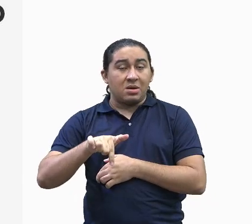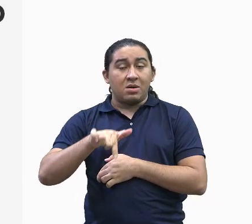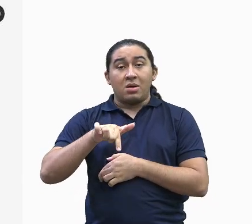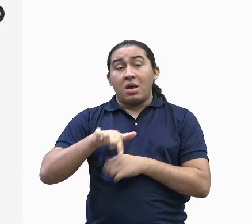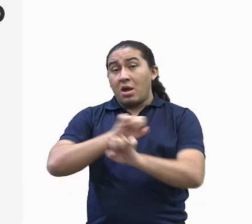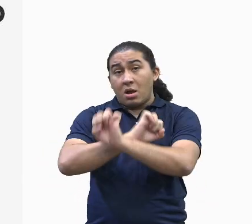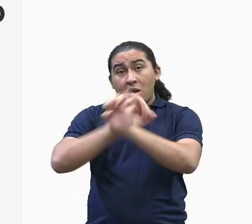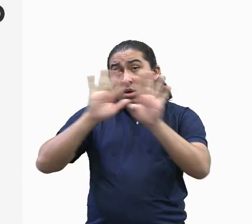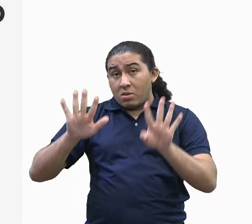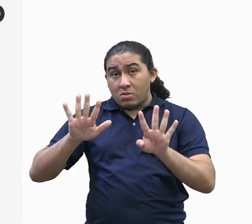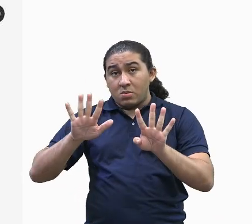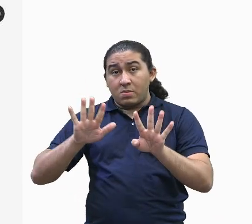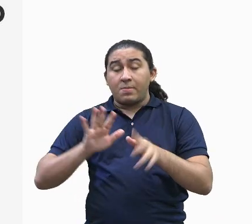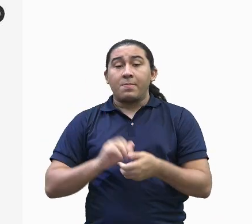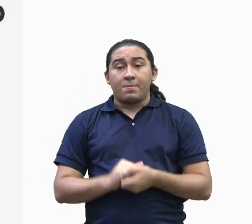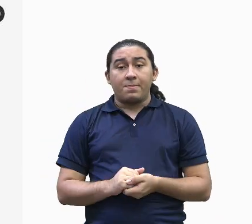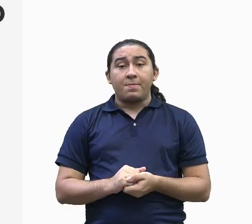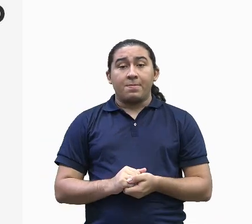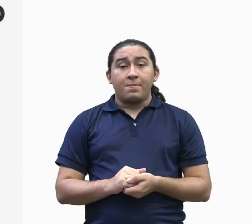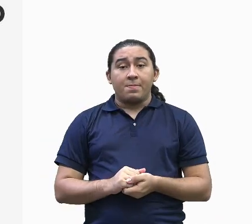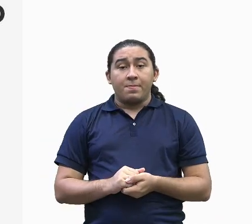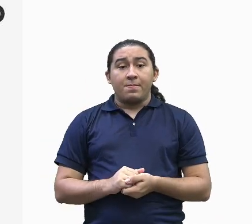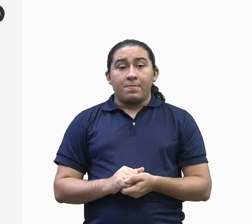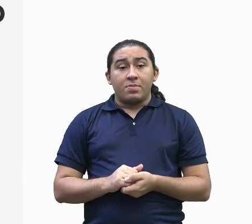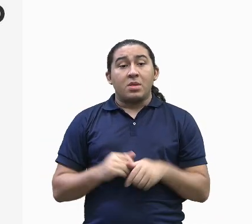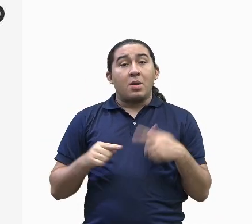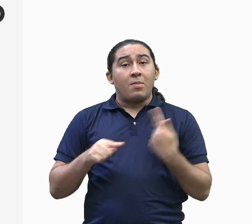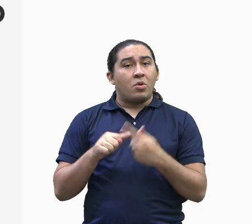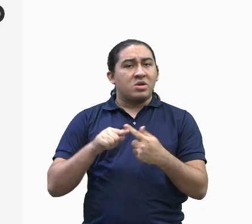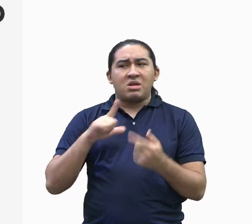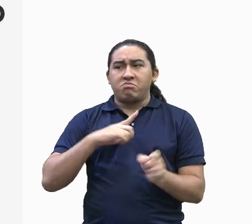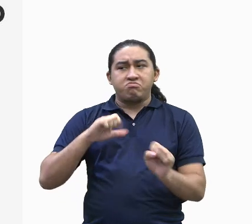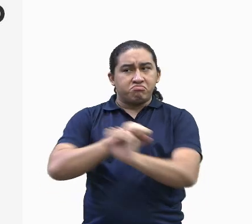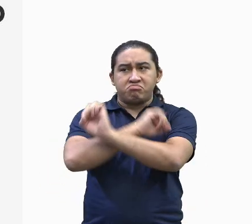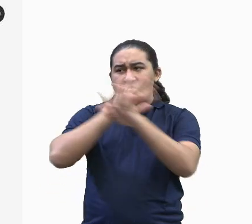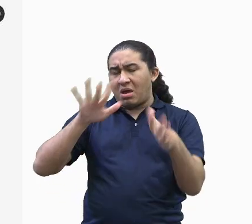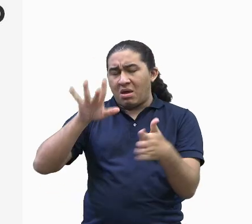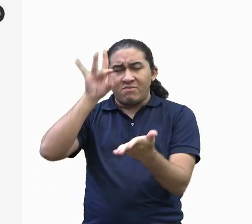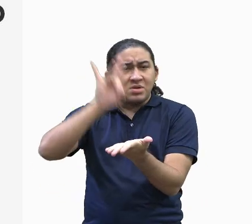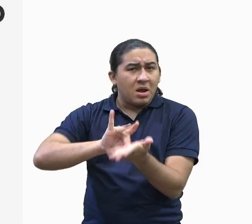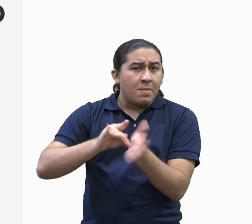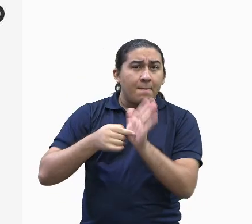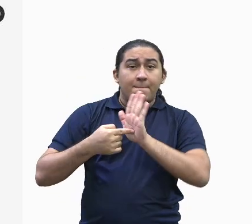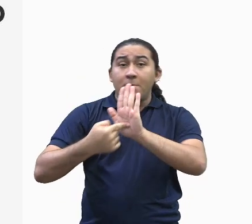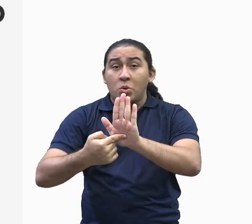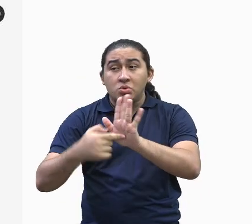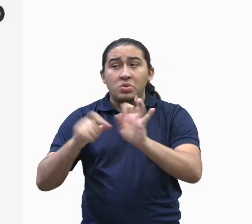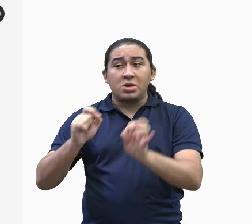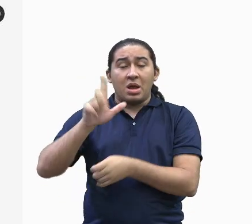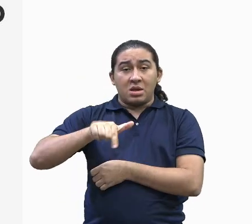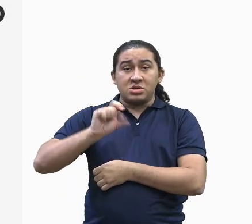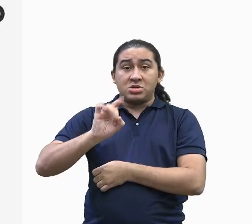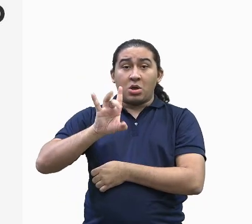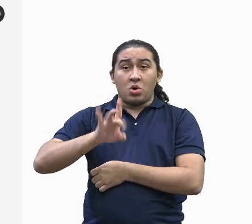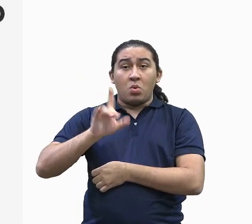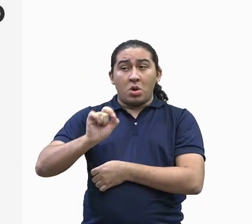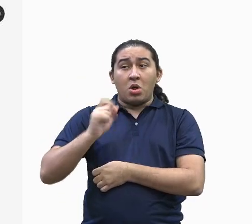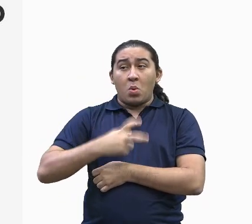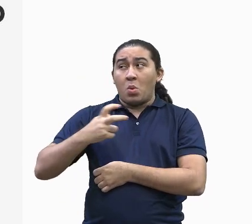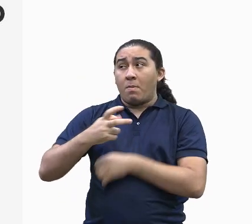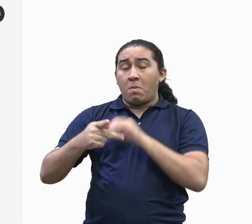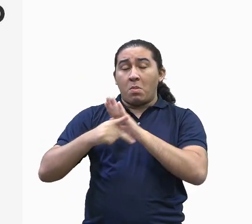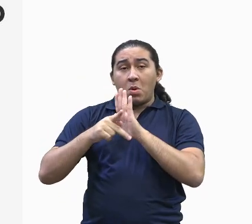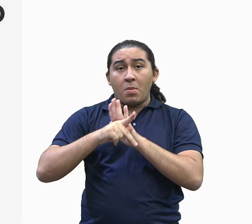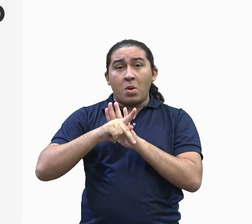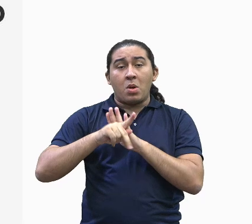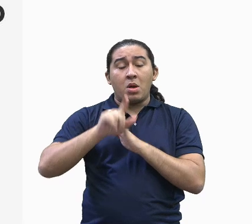intertextualidade é explícita, porque fica bem evidente, né, que ele trouxe, e agora José,